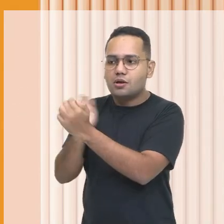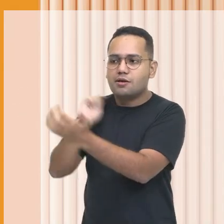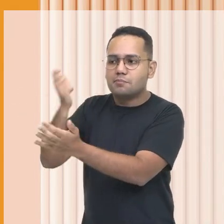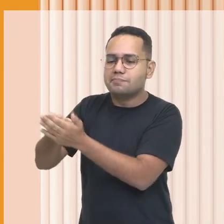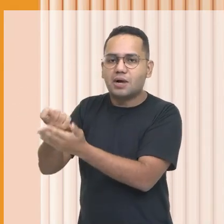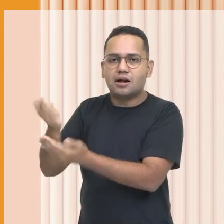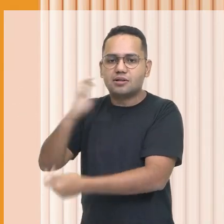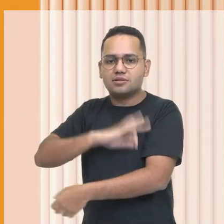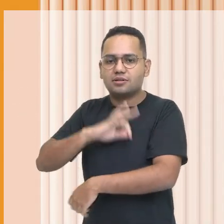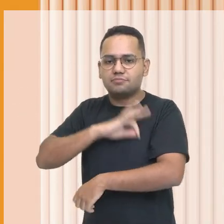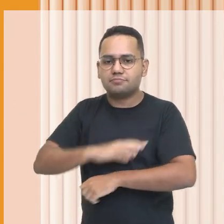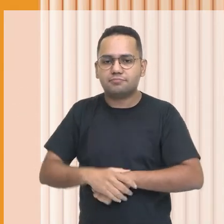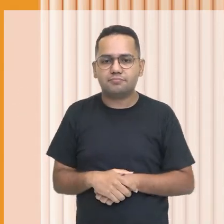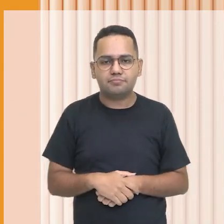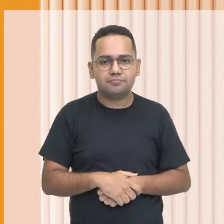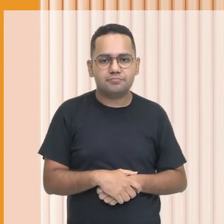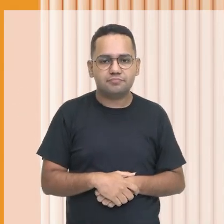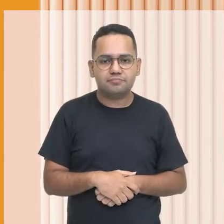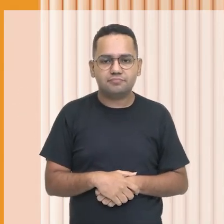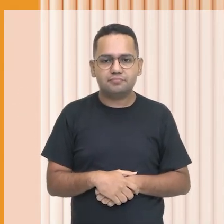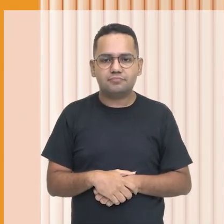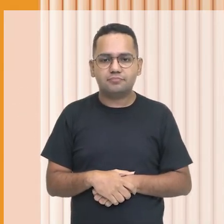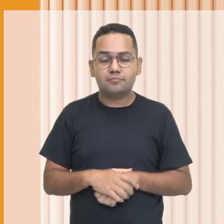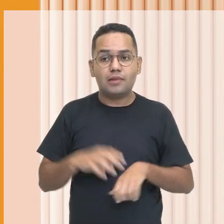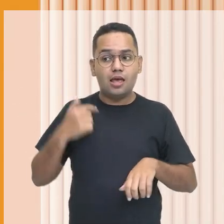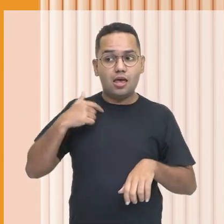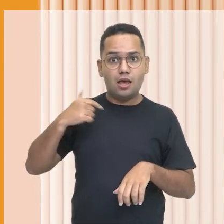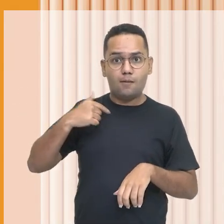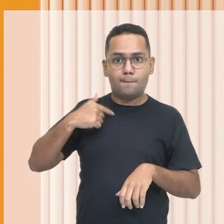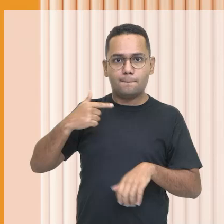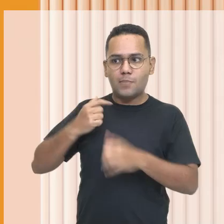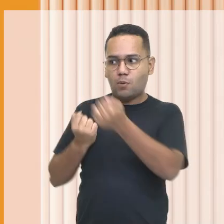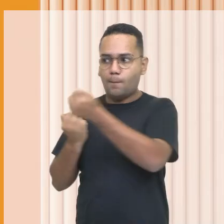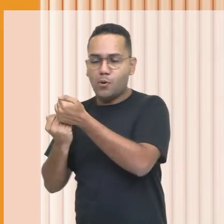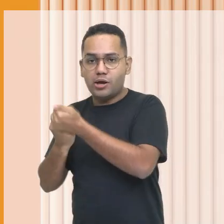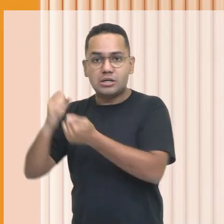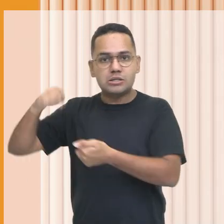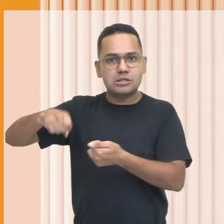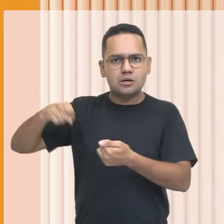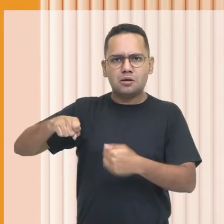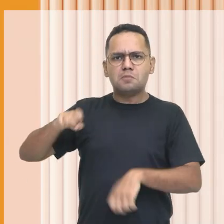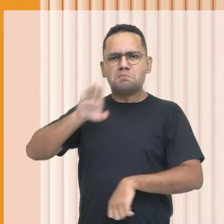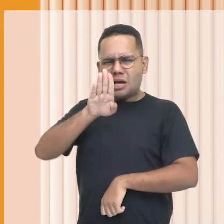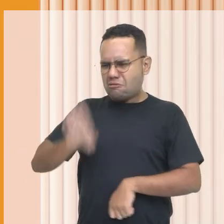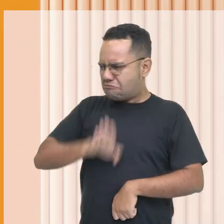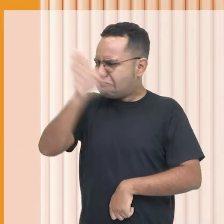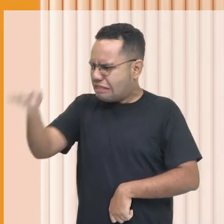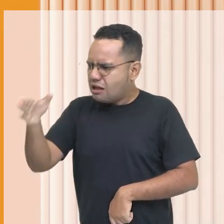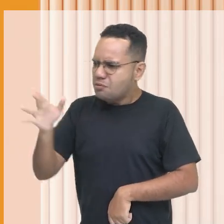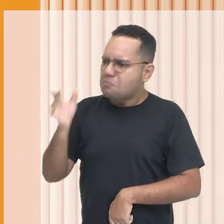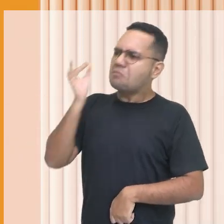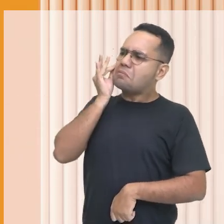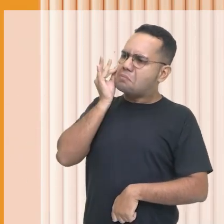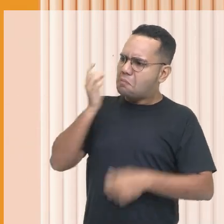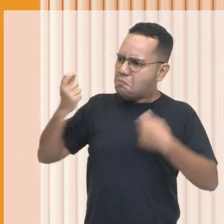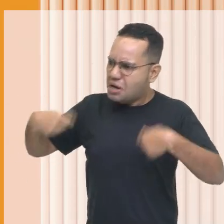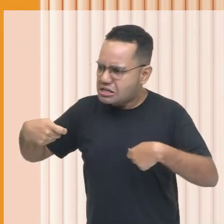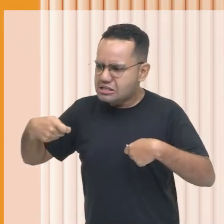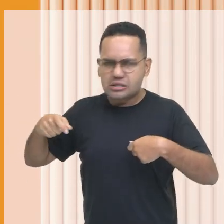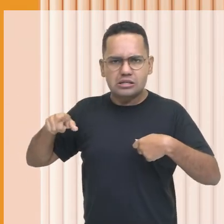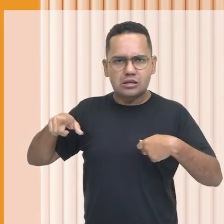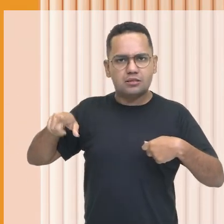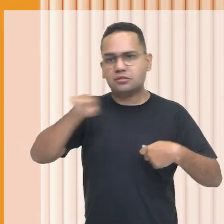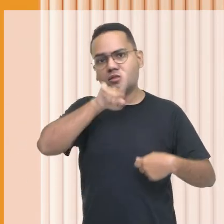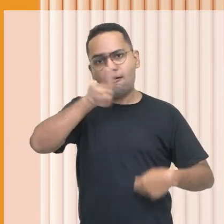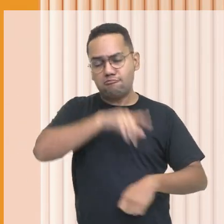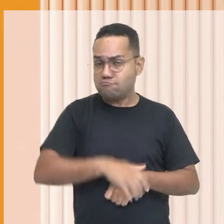salário. E outra, eu também vou ser assessor dele, mas eu nem preciso aparecer lá na Câmara, eu vou trabalhar, vou ser um funcionário fantasma, vou